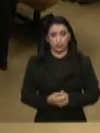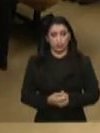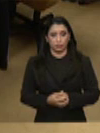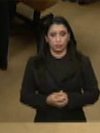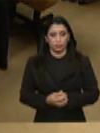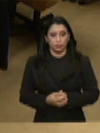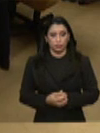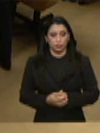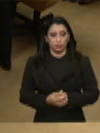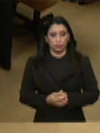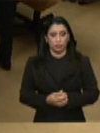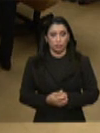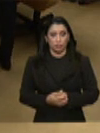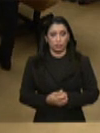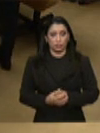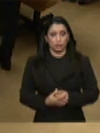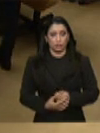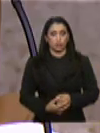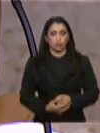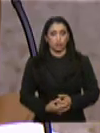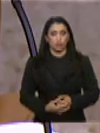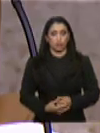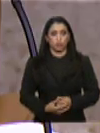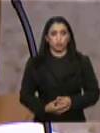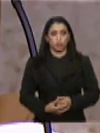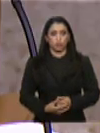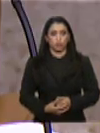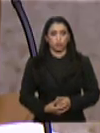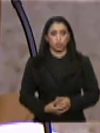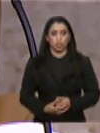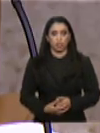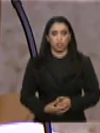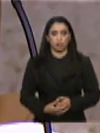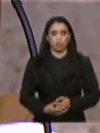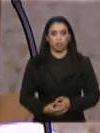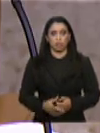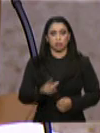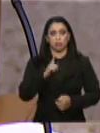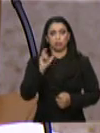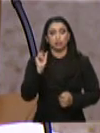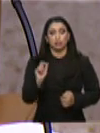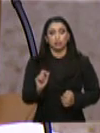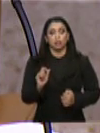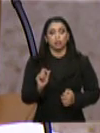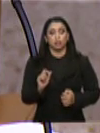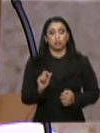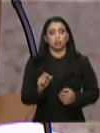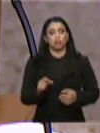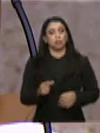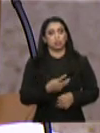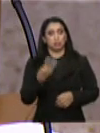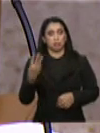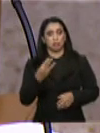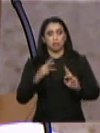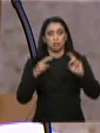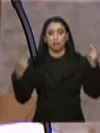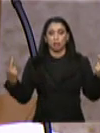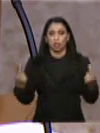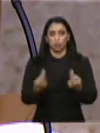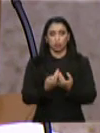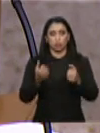Ministro Fachin, nunca vi um destaque tão oportuno como o de Vossa Excelência, porque já estamos na terceira sessão desse plenário